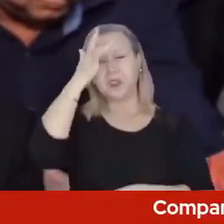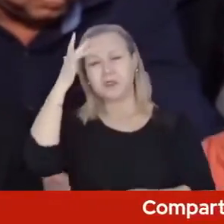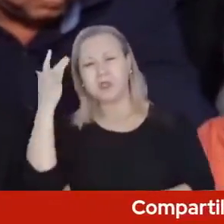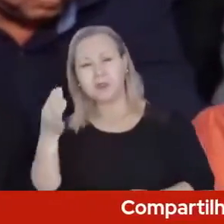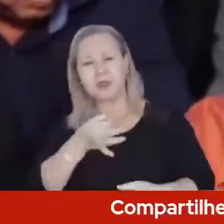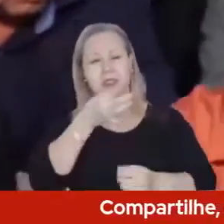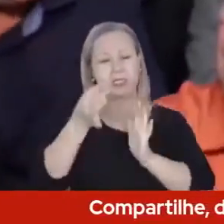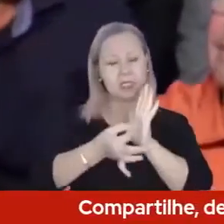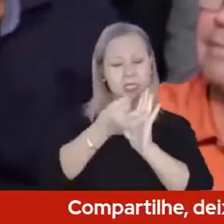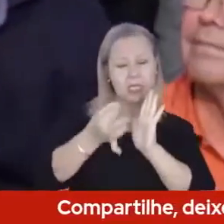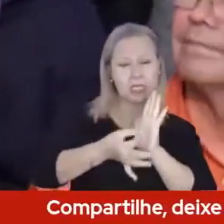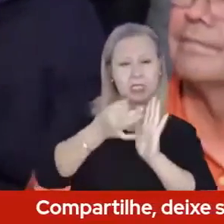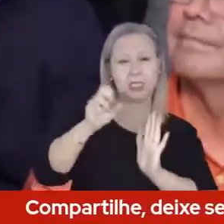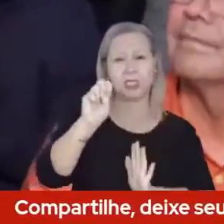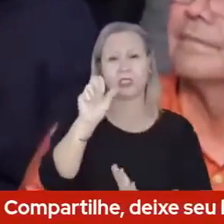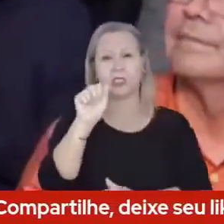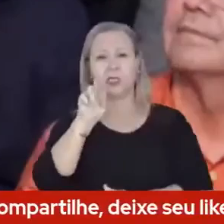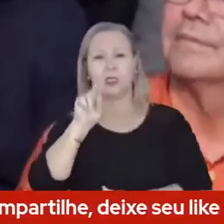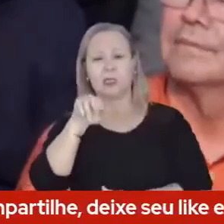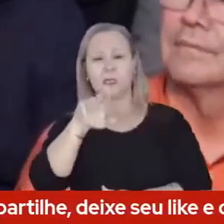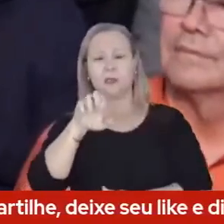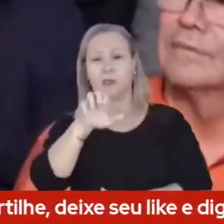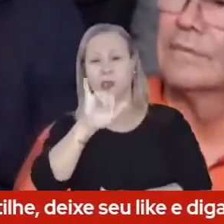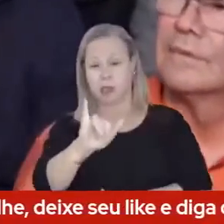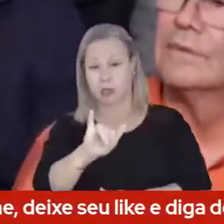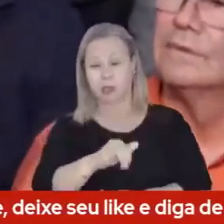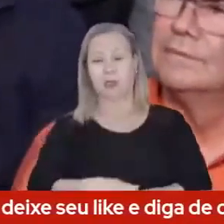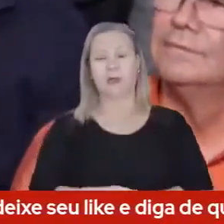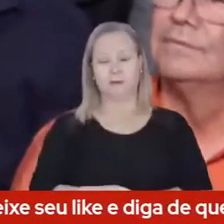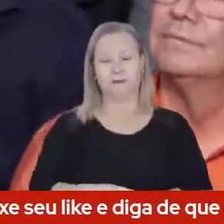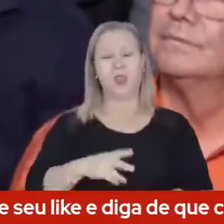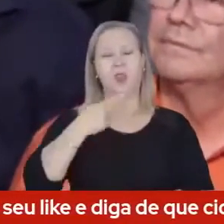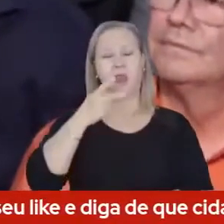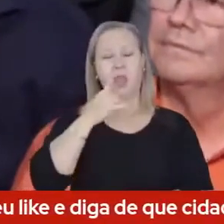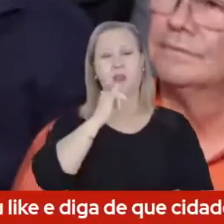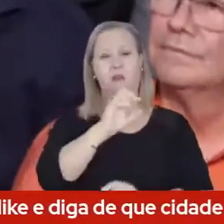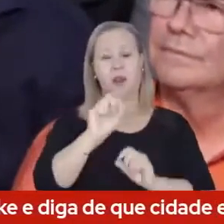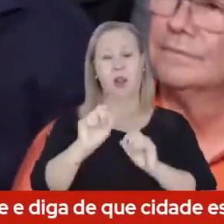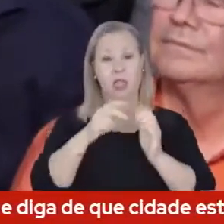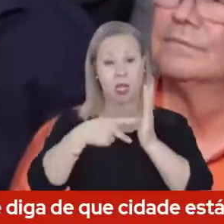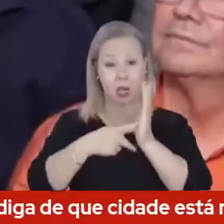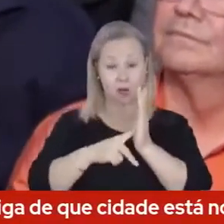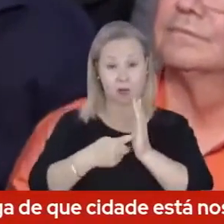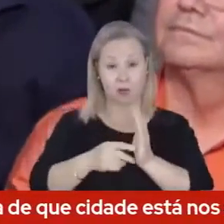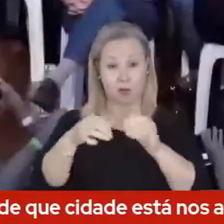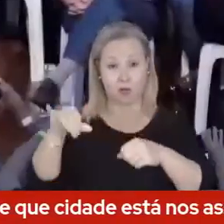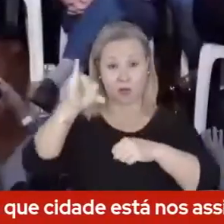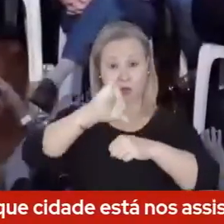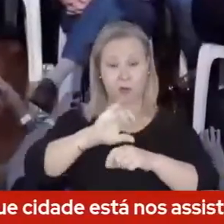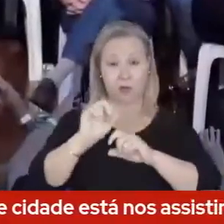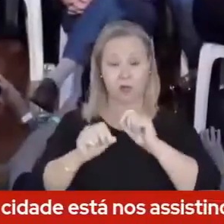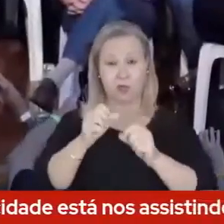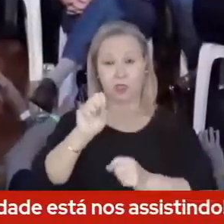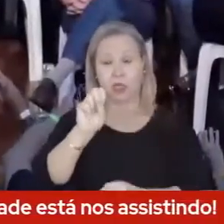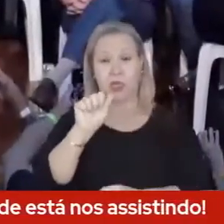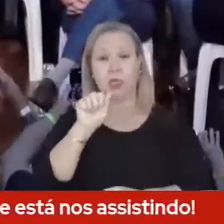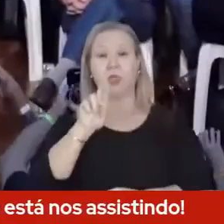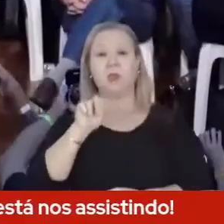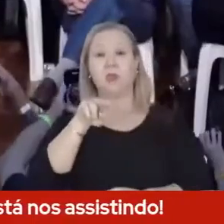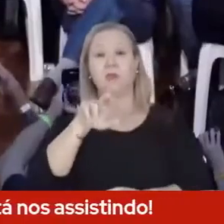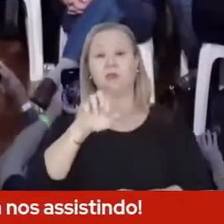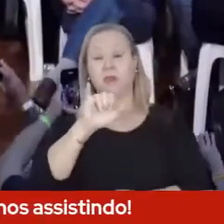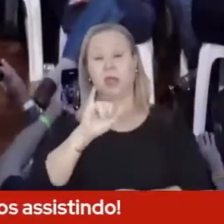público, Paulinho, aqui na sede da Força Sindical, de que o Sarney foi um garante do fortalecimento